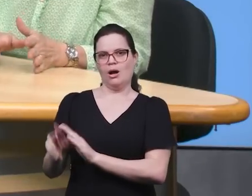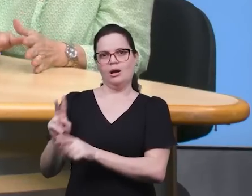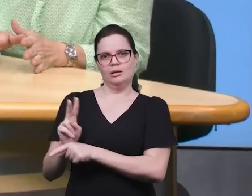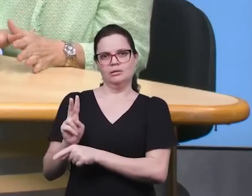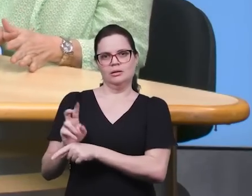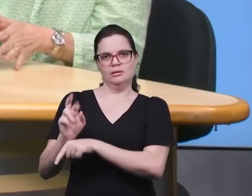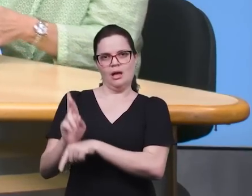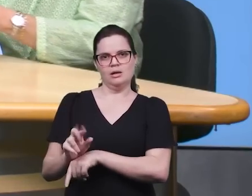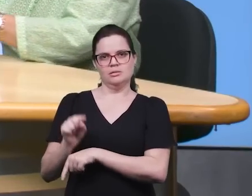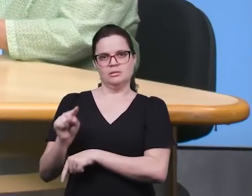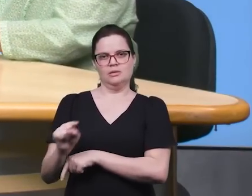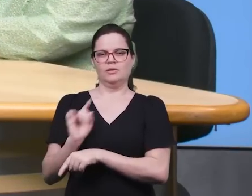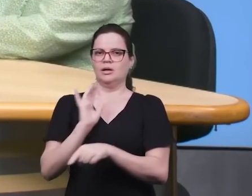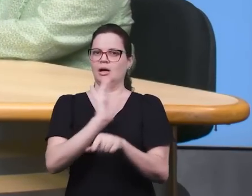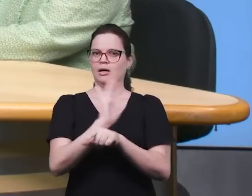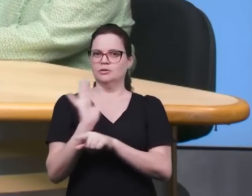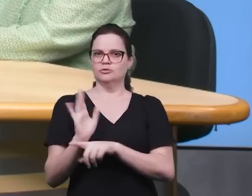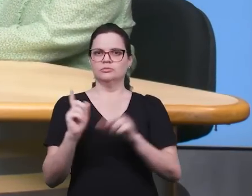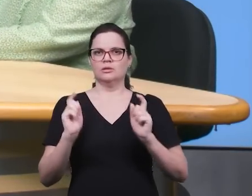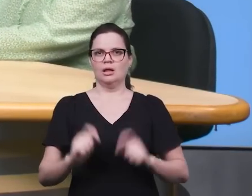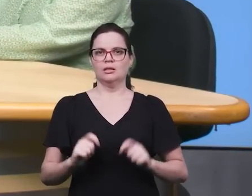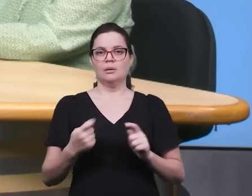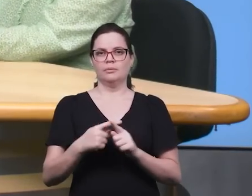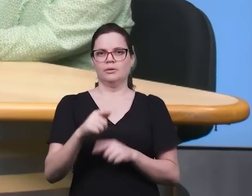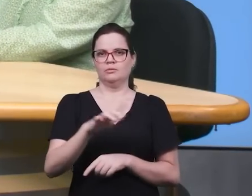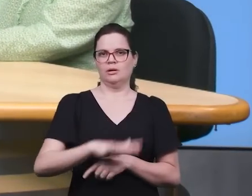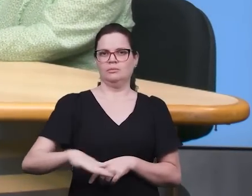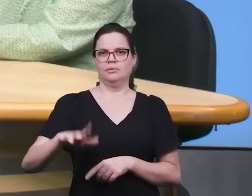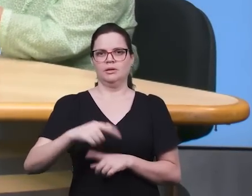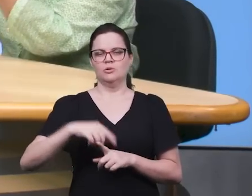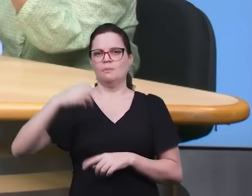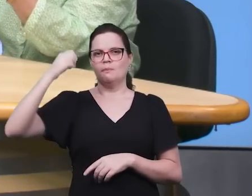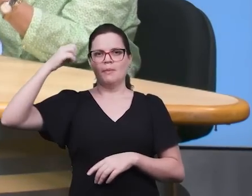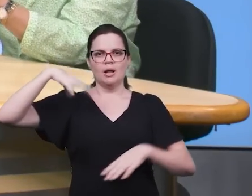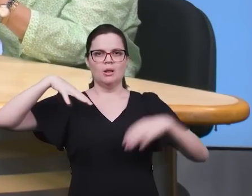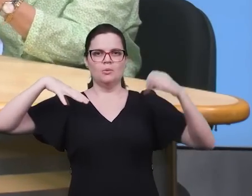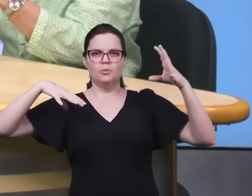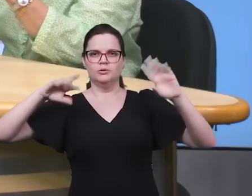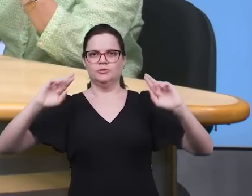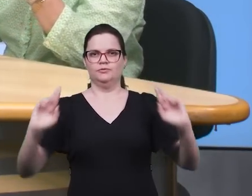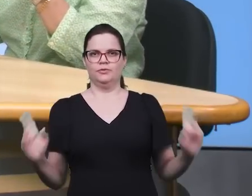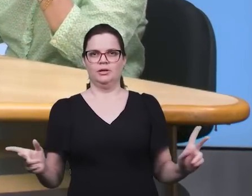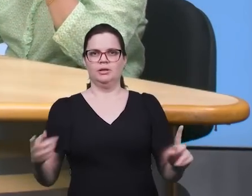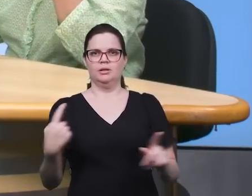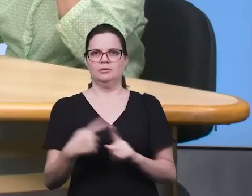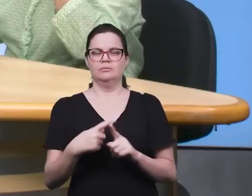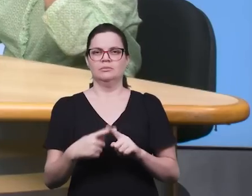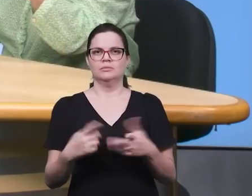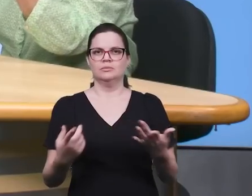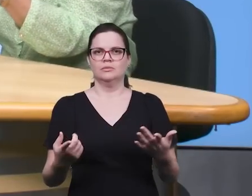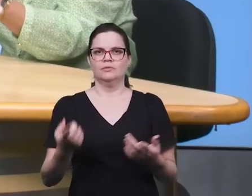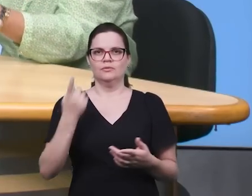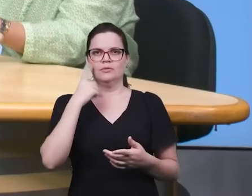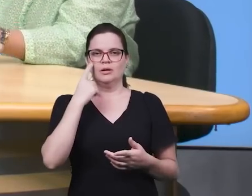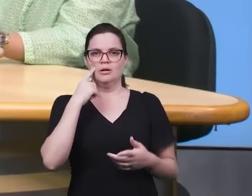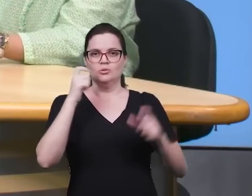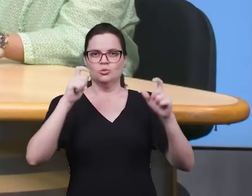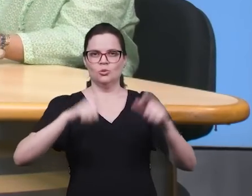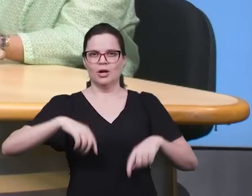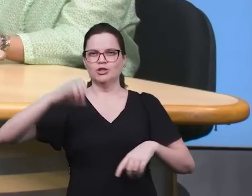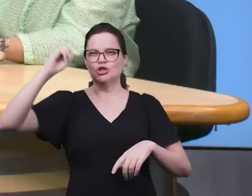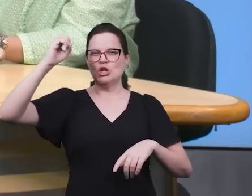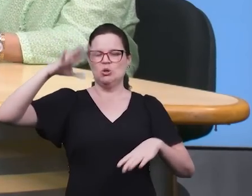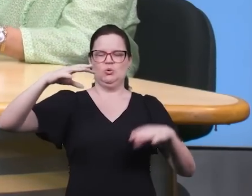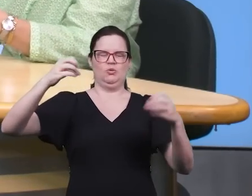reserva ali para ajudar, para repor o ambiente ali, uma luz onde não colocar ali o autista